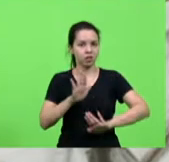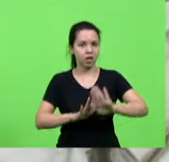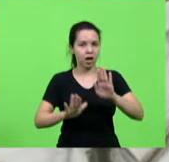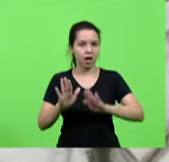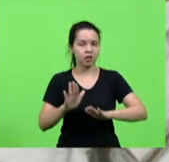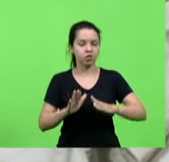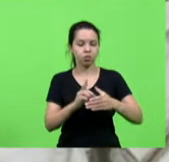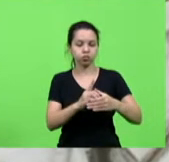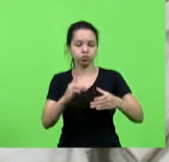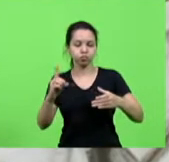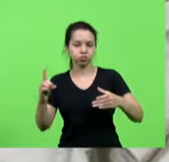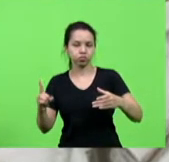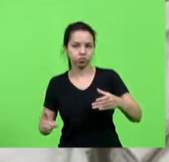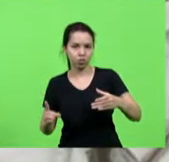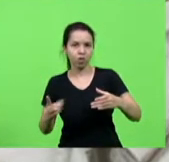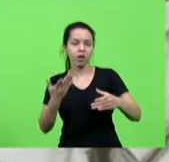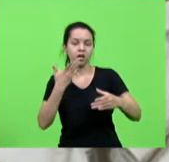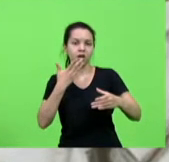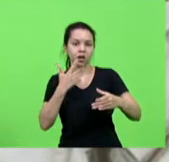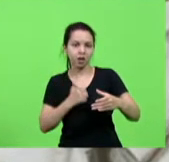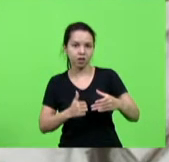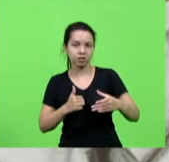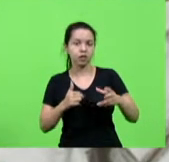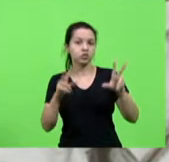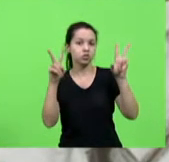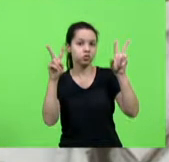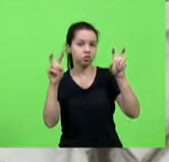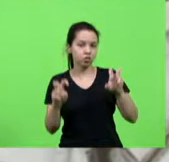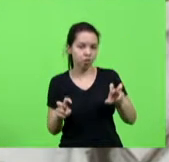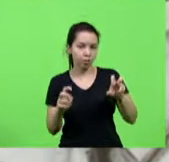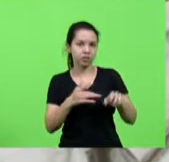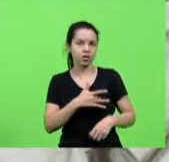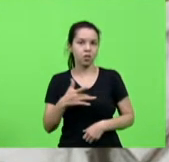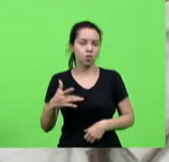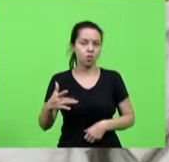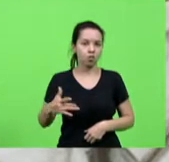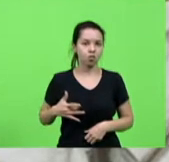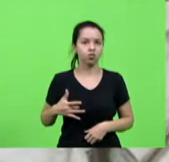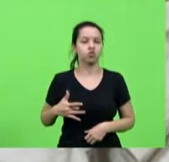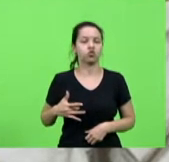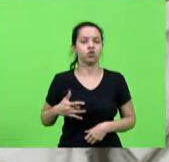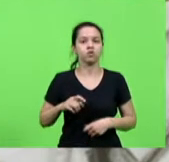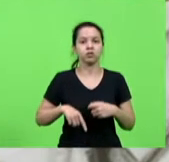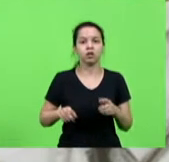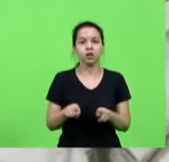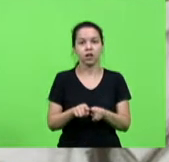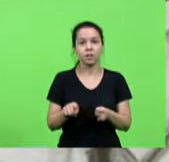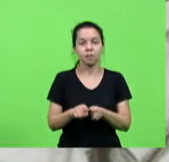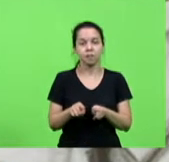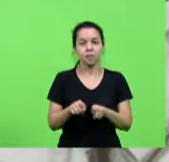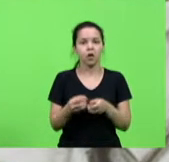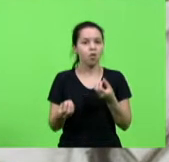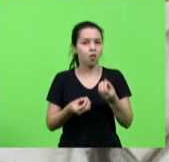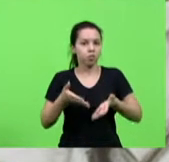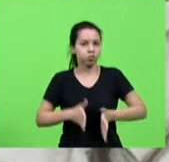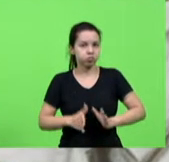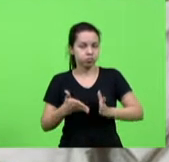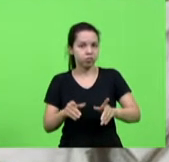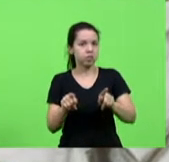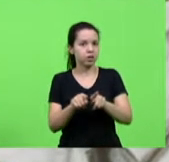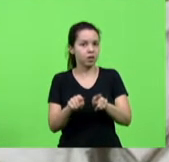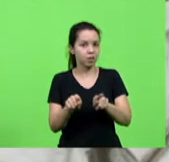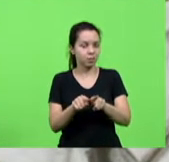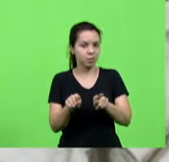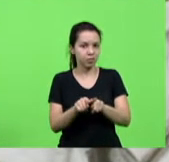das informações online sobre saúde sexual e reprodutiva. A educação sexual, inclusive, que pode ser... E o conteúdo LGBTQIA